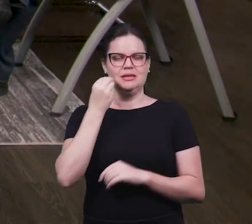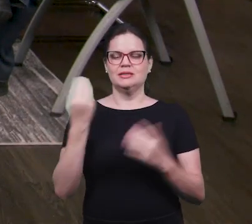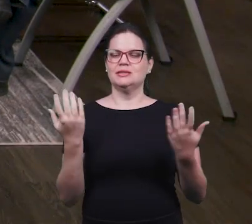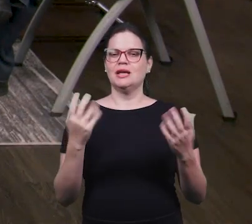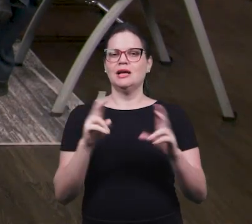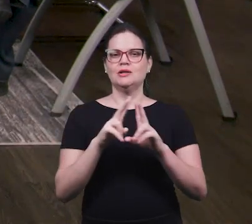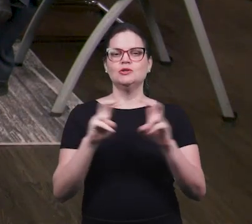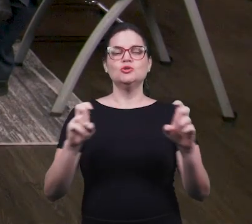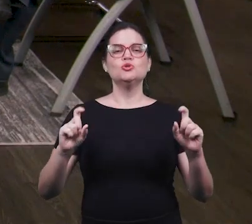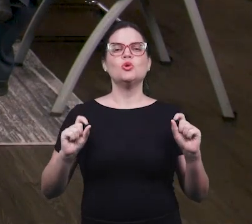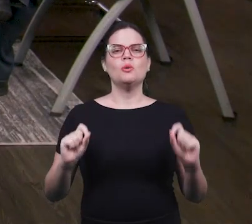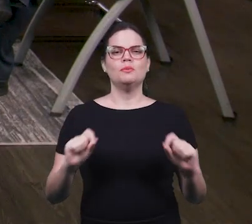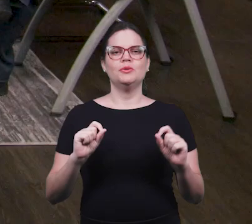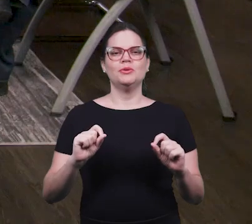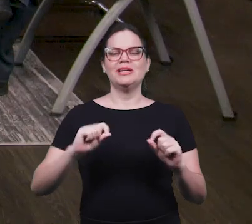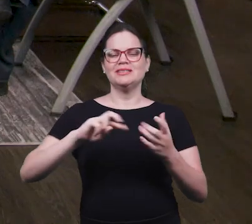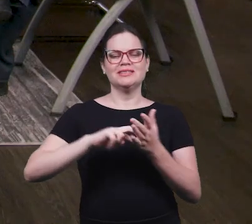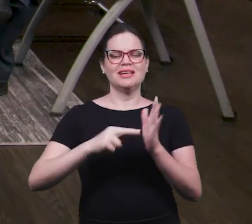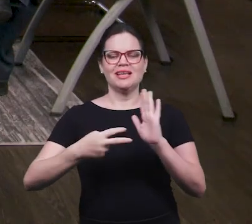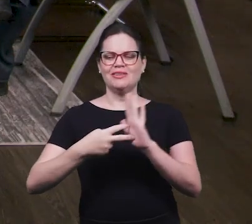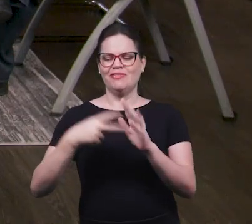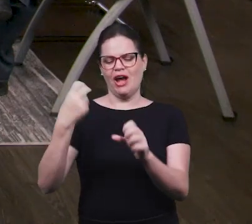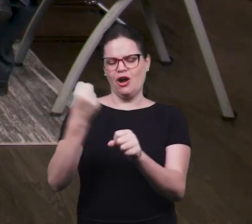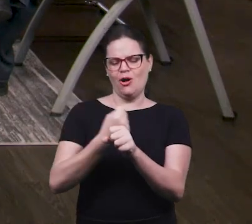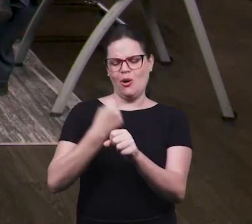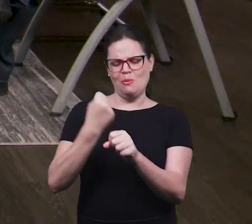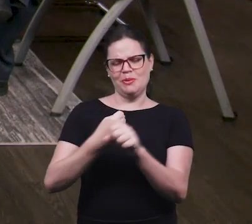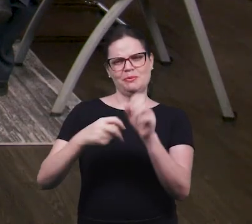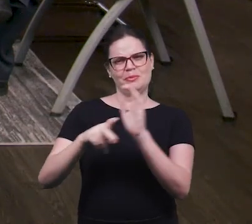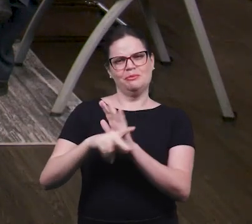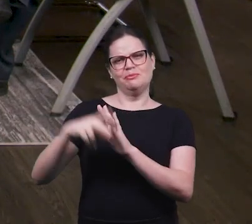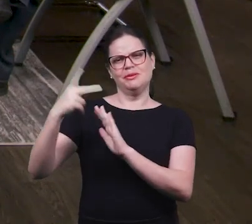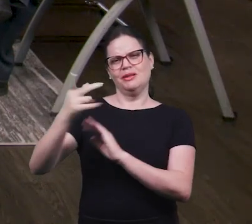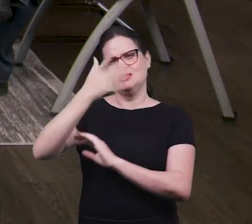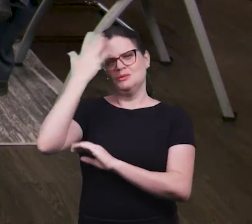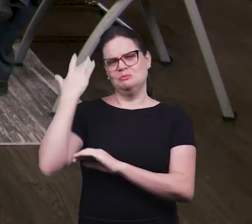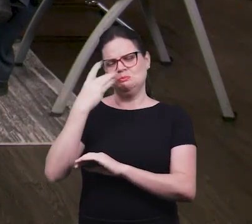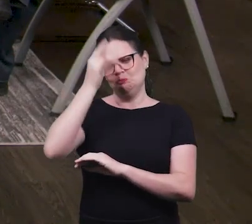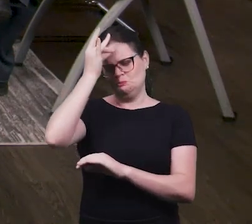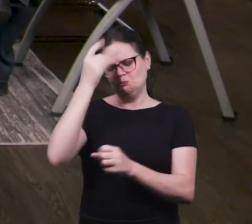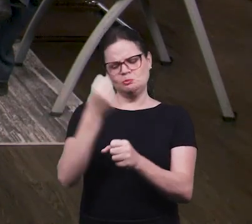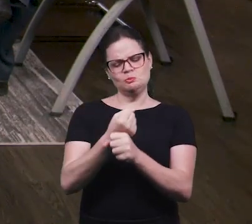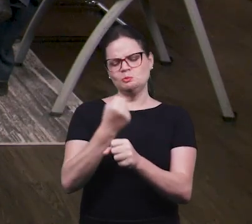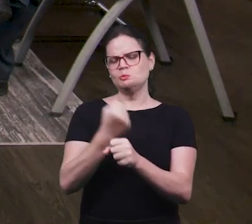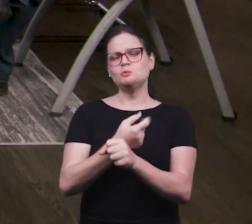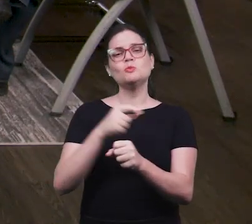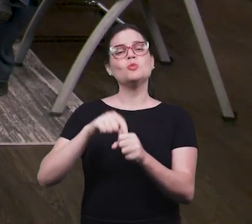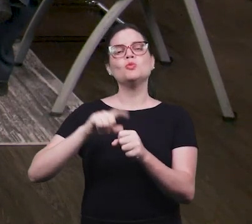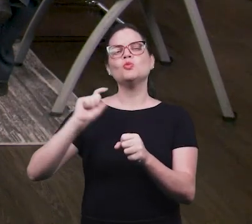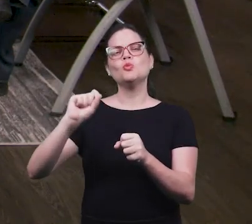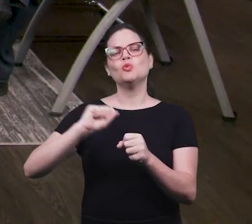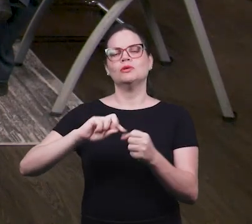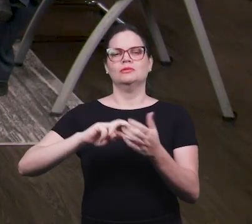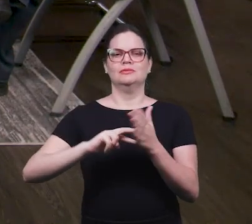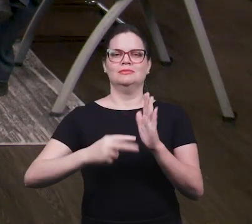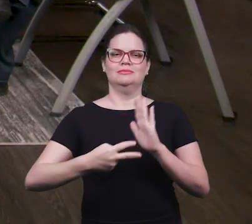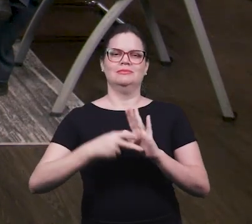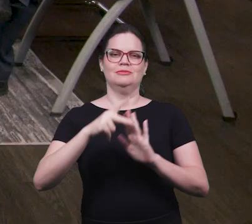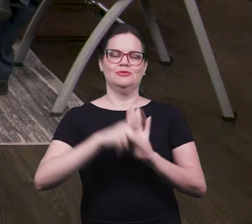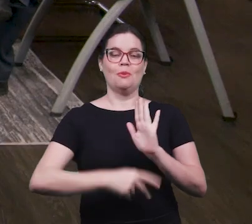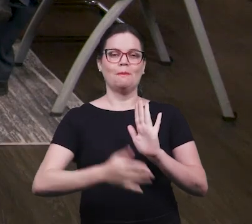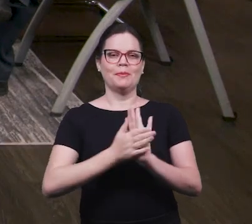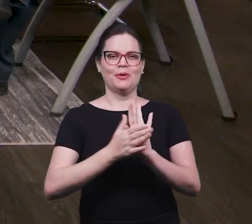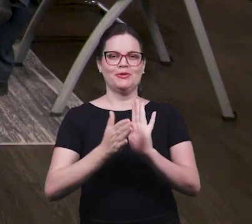melhor, da obra do Espírito Santo. É a experiência que nós vivemos. E essa experiência, ela não veio sem sentido,